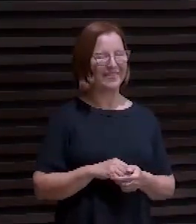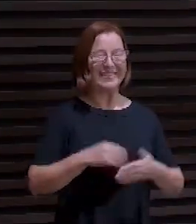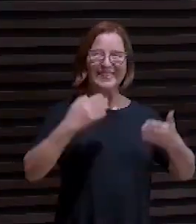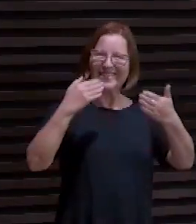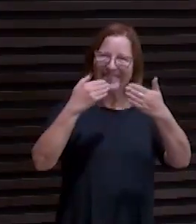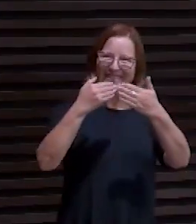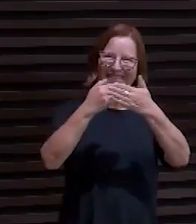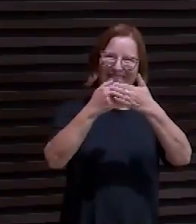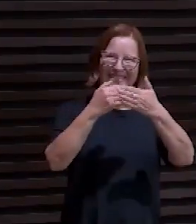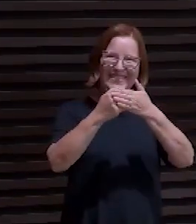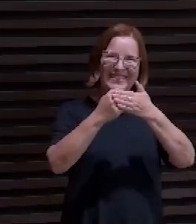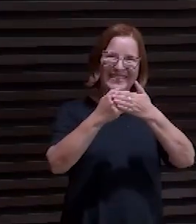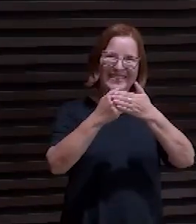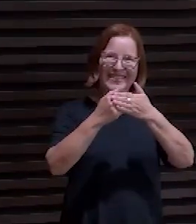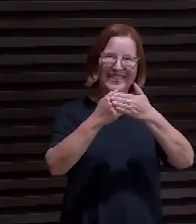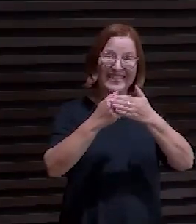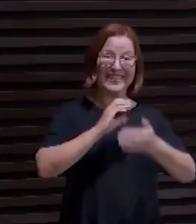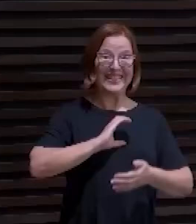Acheguemo-nos